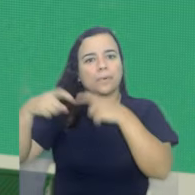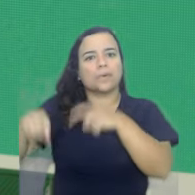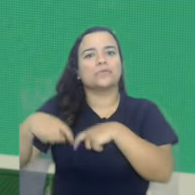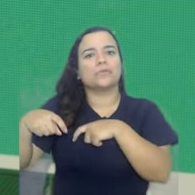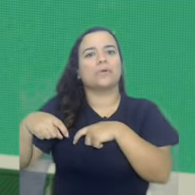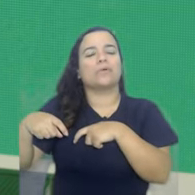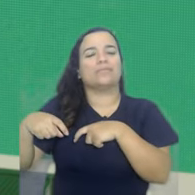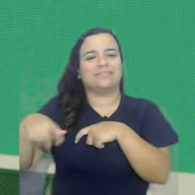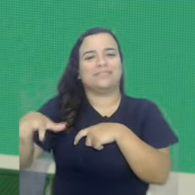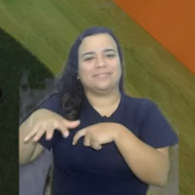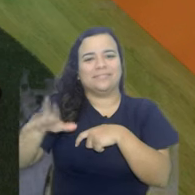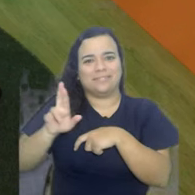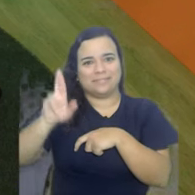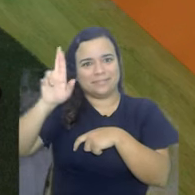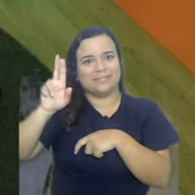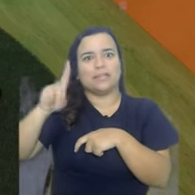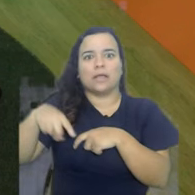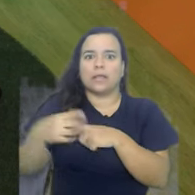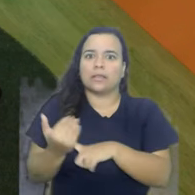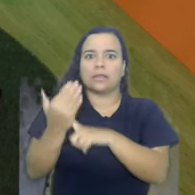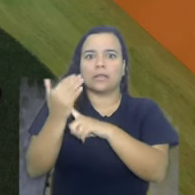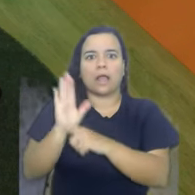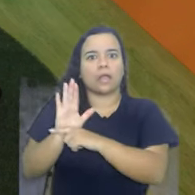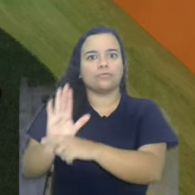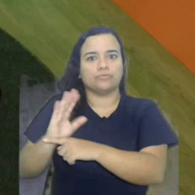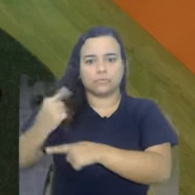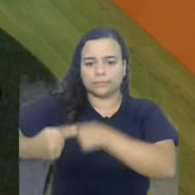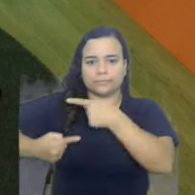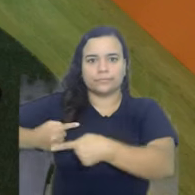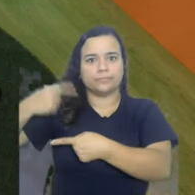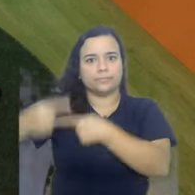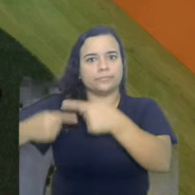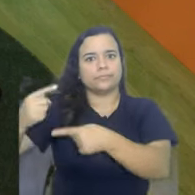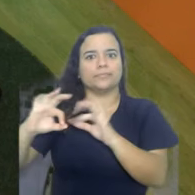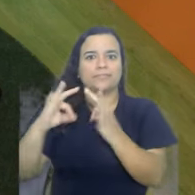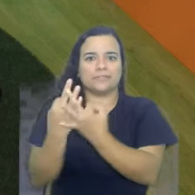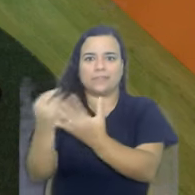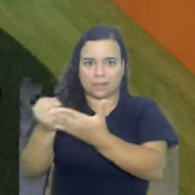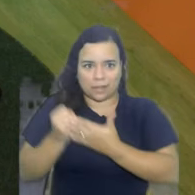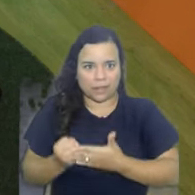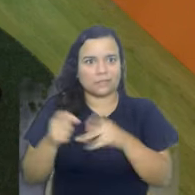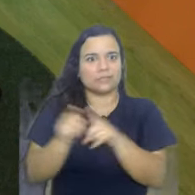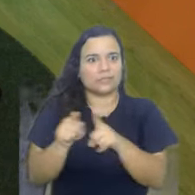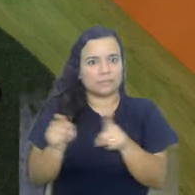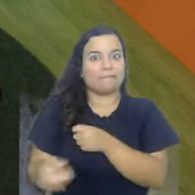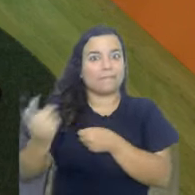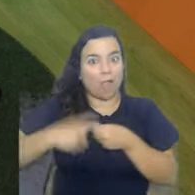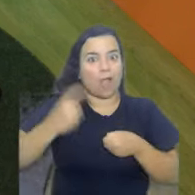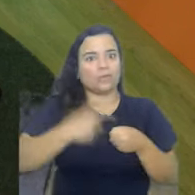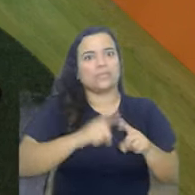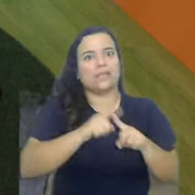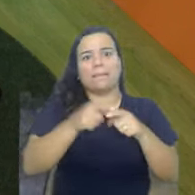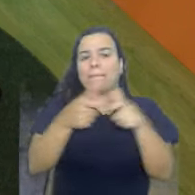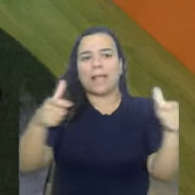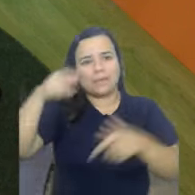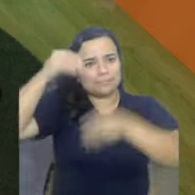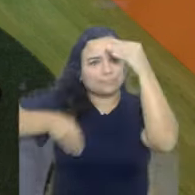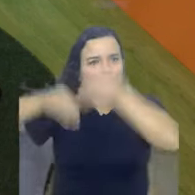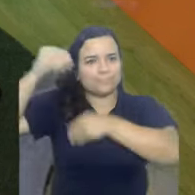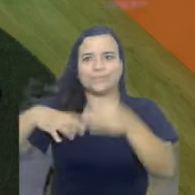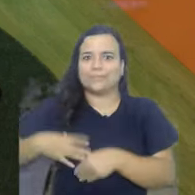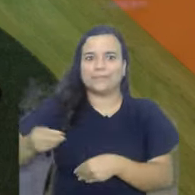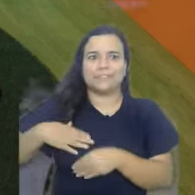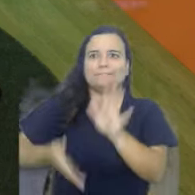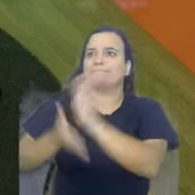tecnologia apoiando aí em mais essa dor trazendo os filhos de volta né porque são eles que que que trarão